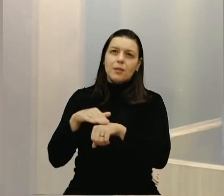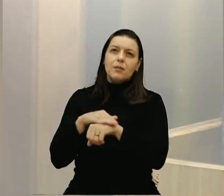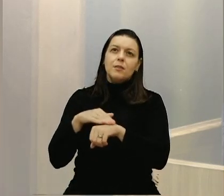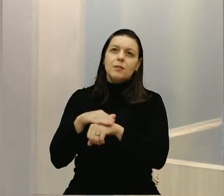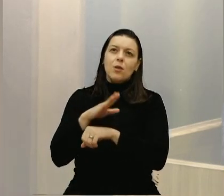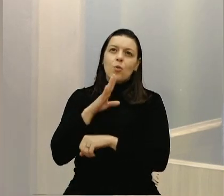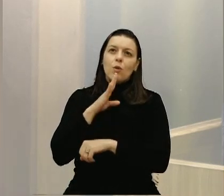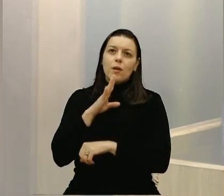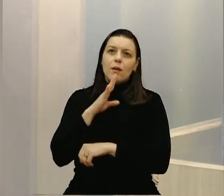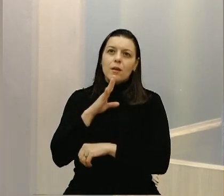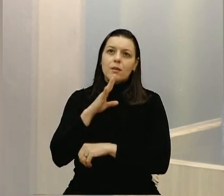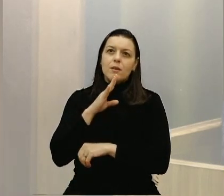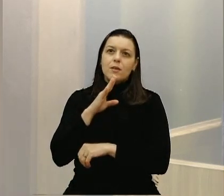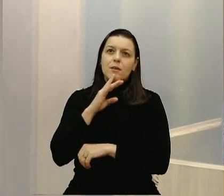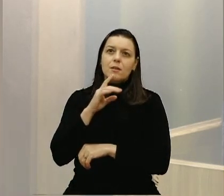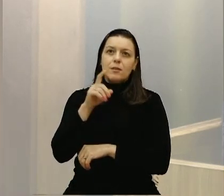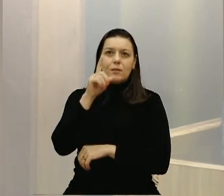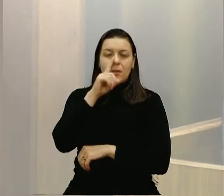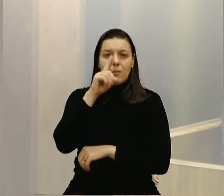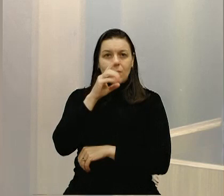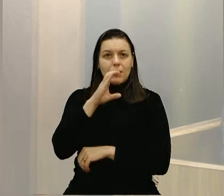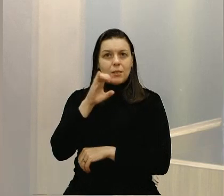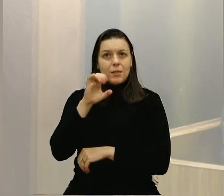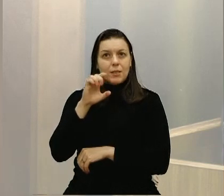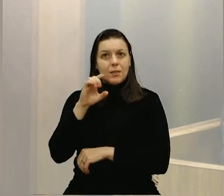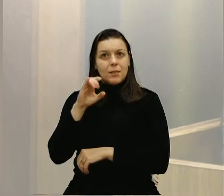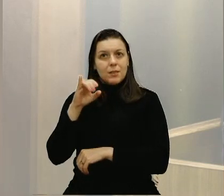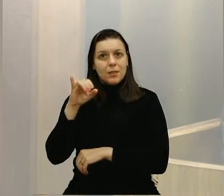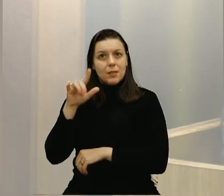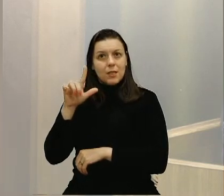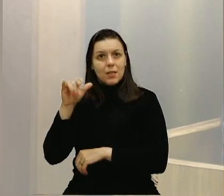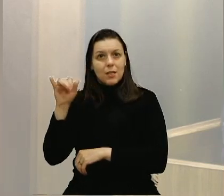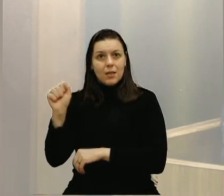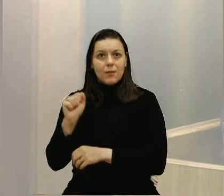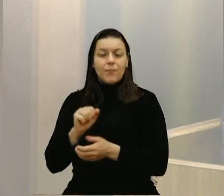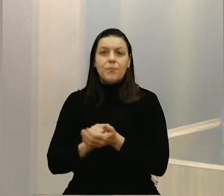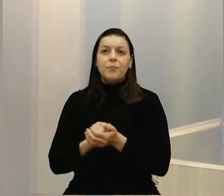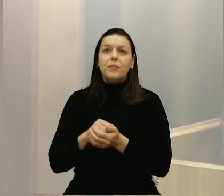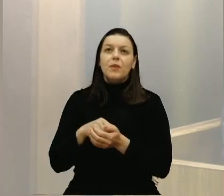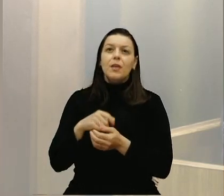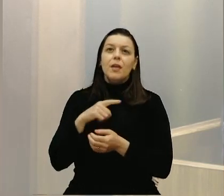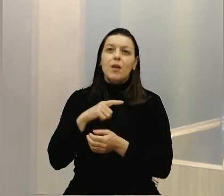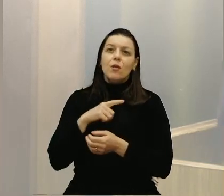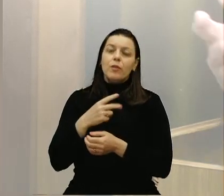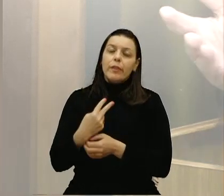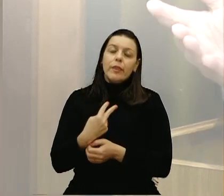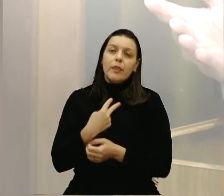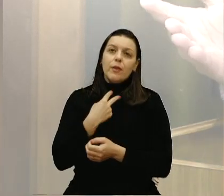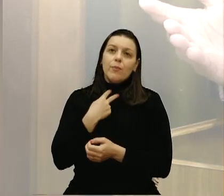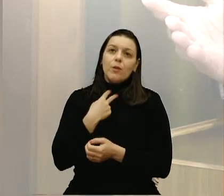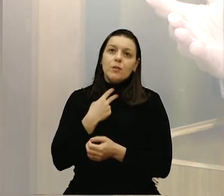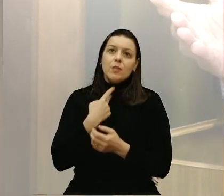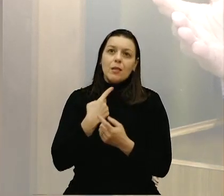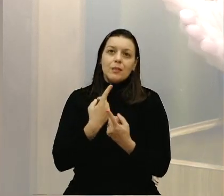fui conhecer a mãe Cecília. E falando em diálogo interreligioso, eu não posso... Tem que ter música também, né, gente? Nós estamos no